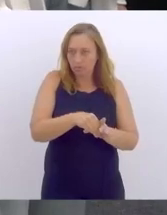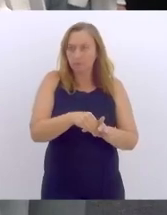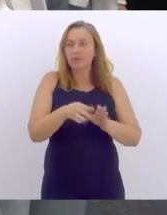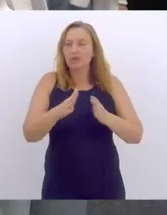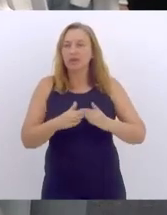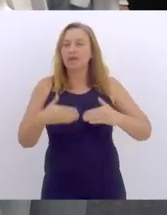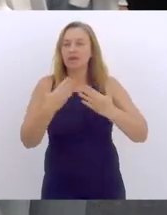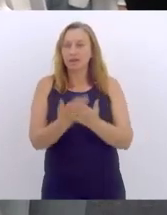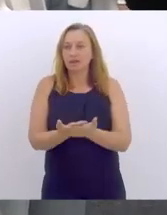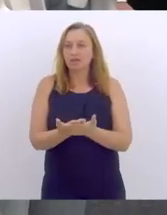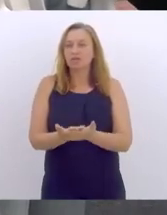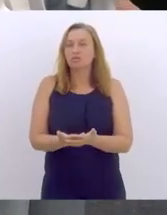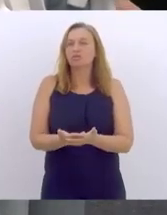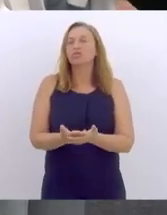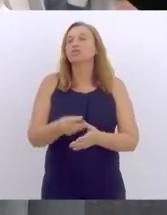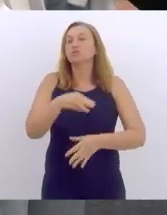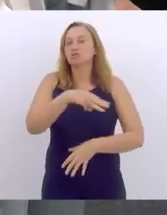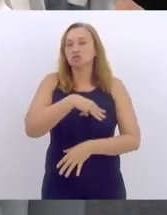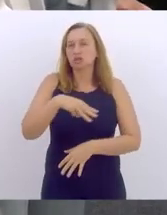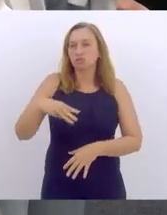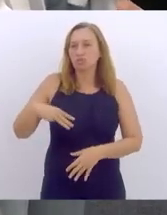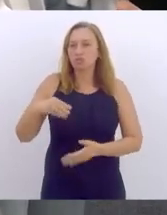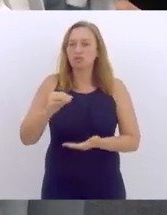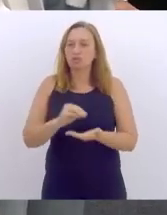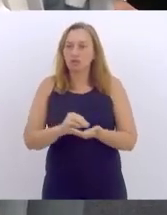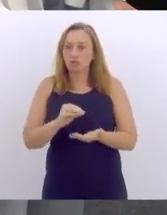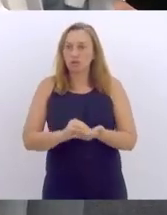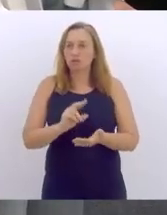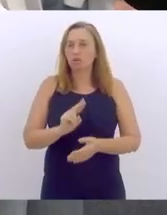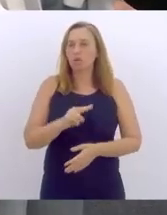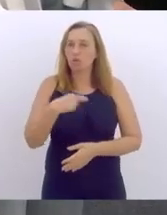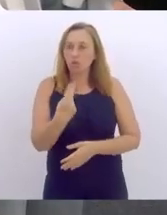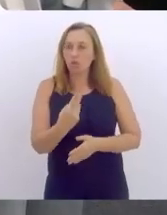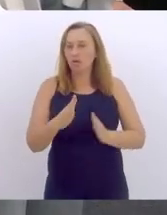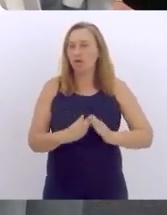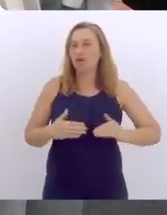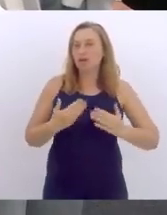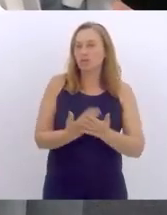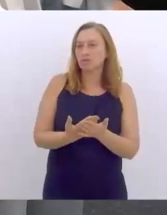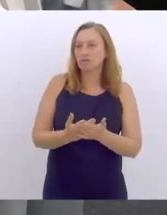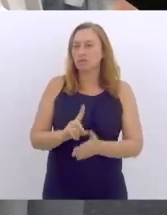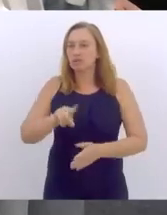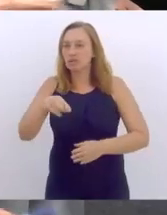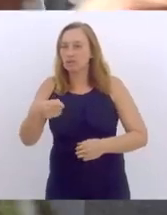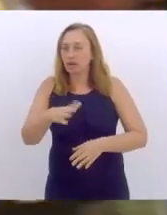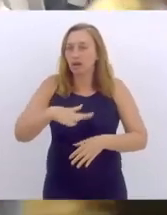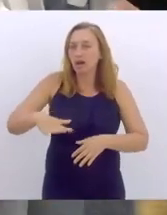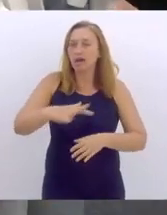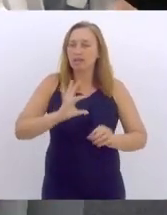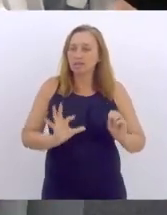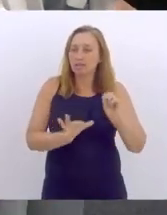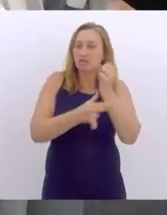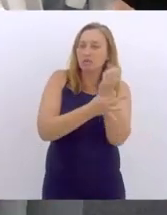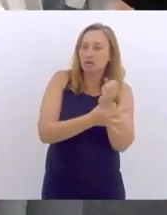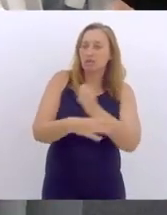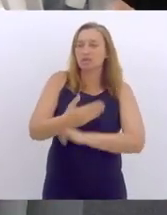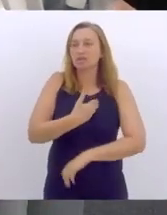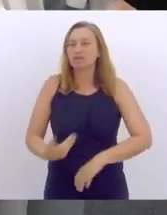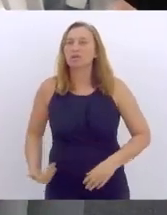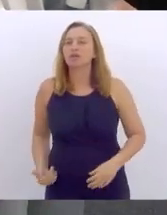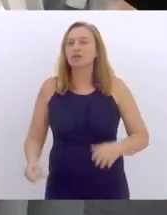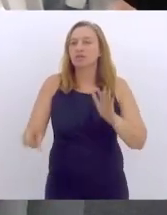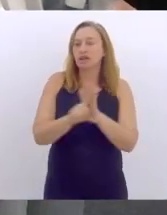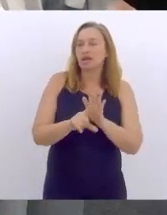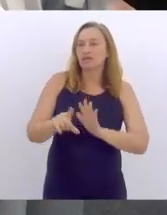Requerimento do Ministério Público, faltava isso, ou que requerimento das autoridades de segurança pública nos termos da Lei